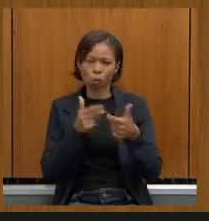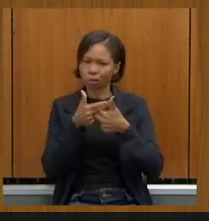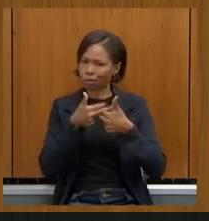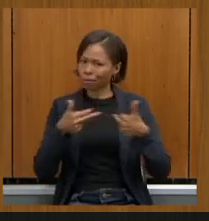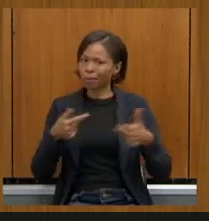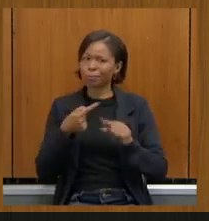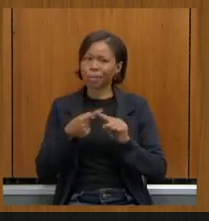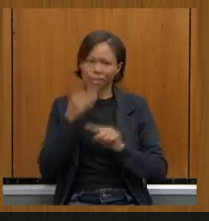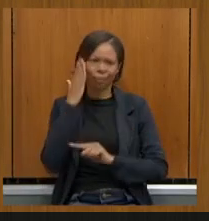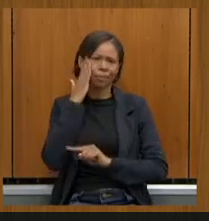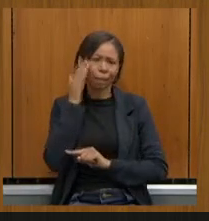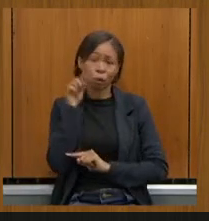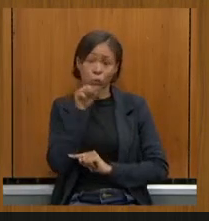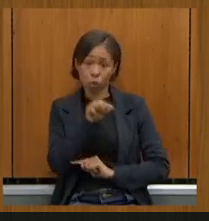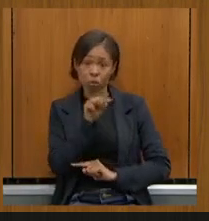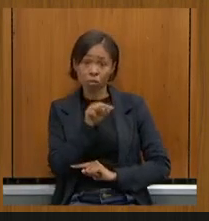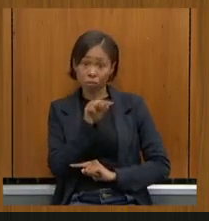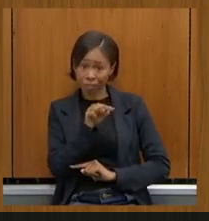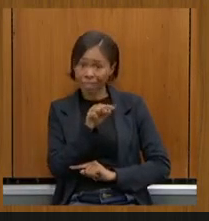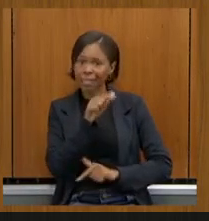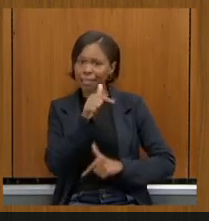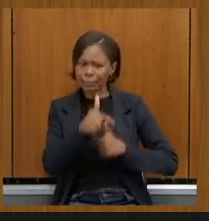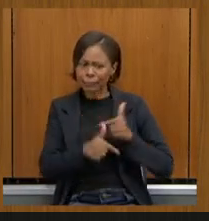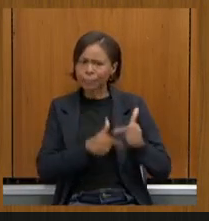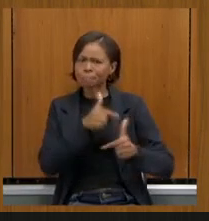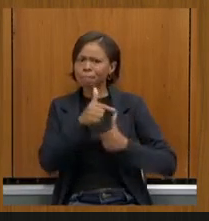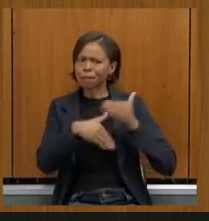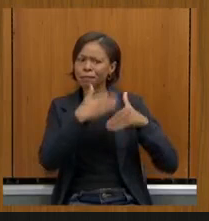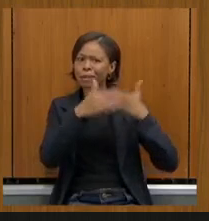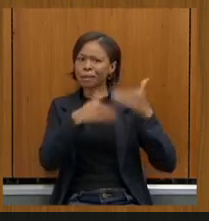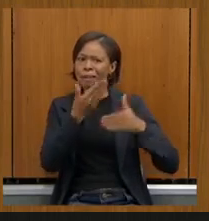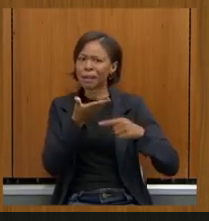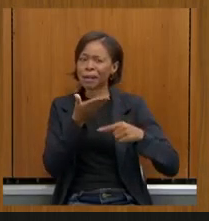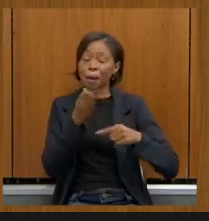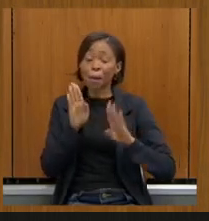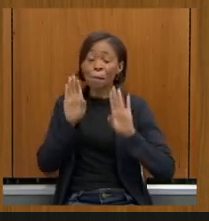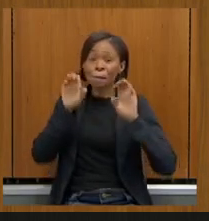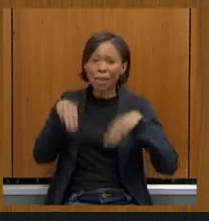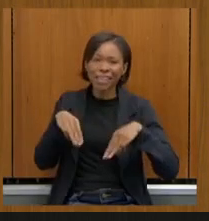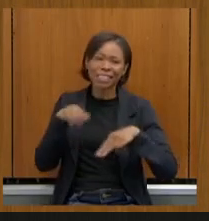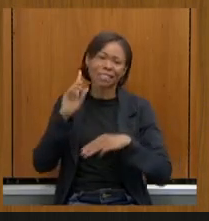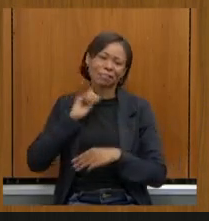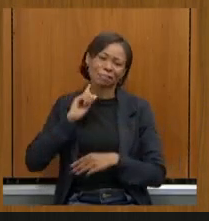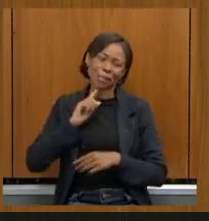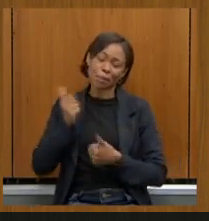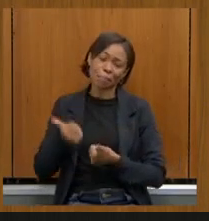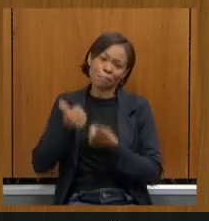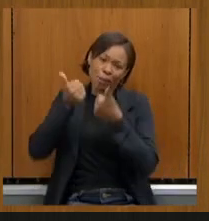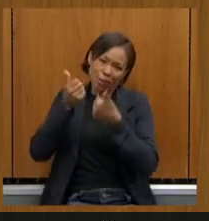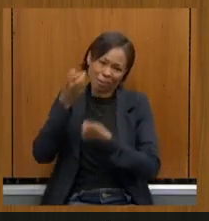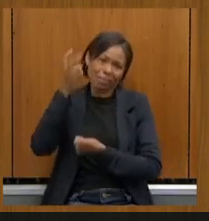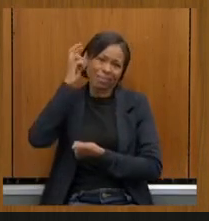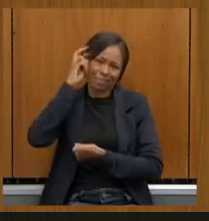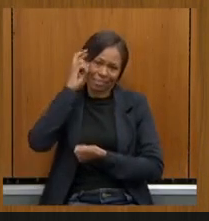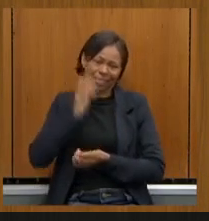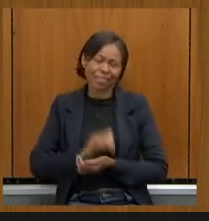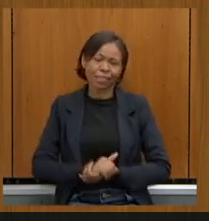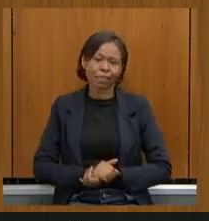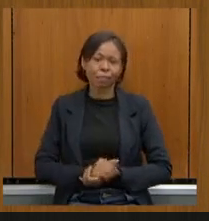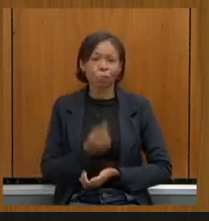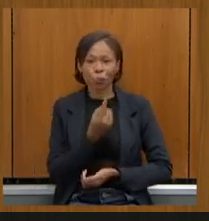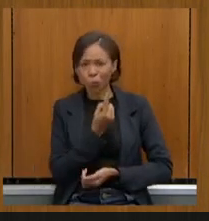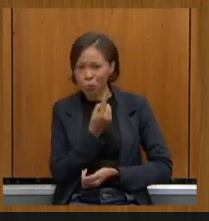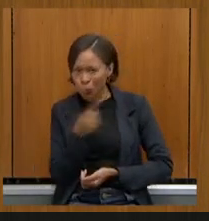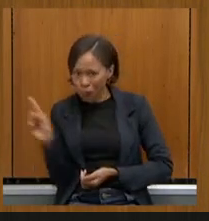sabe que tudo que você tem e vem construindo é para o bem de Minas Gerais e para melhorar a cultura. E, por último, só um pedido, eu